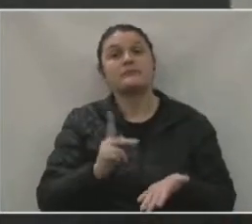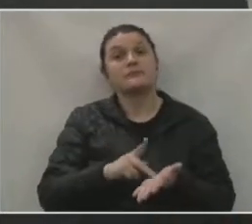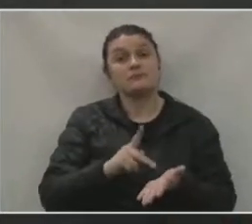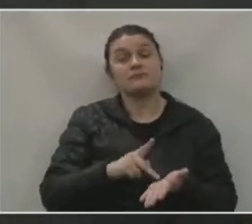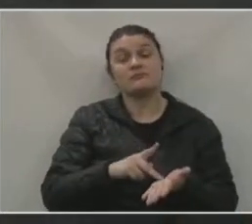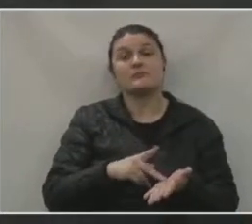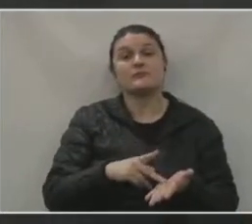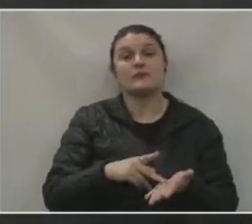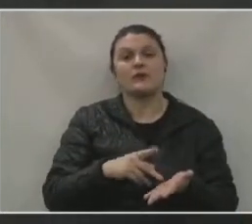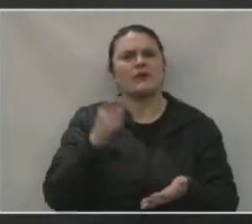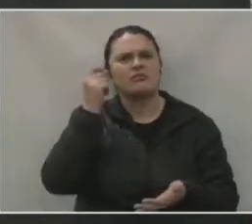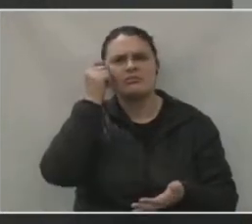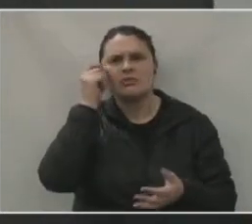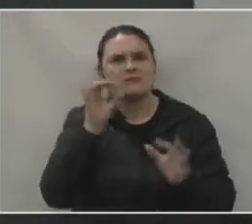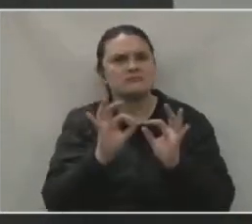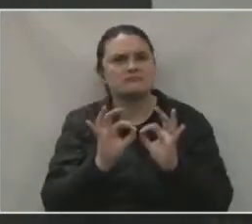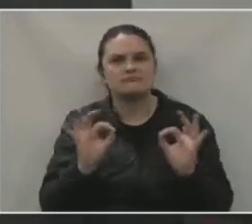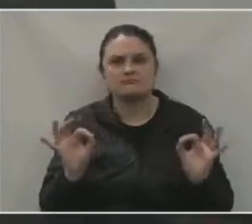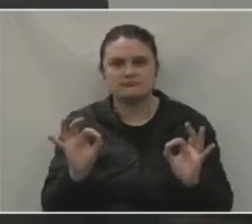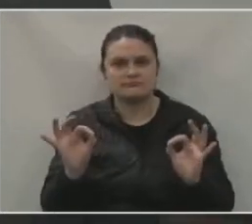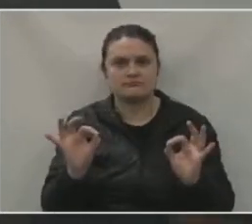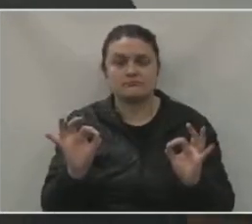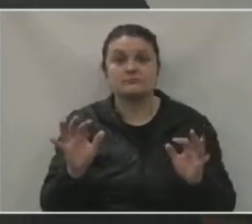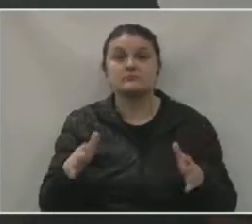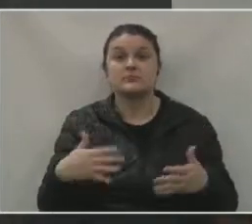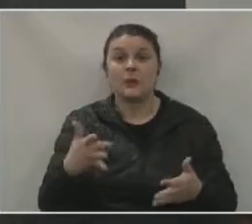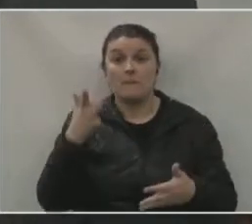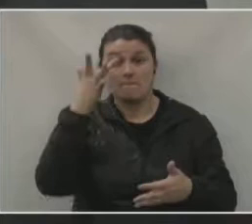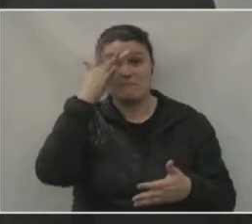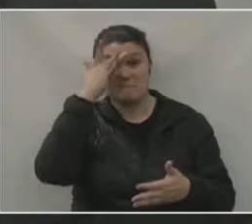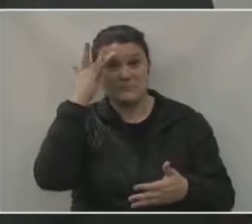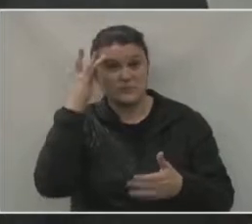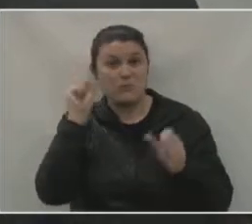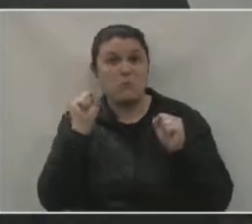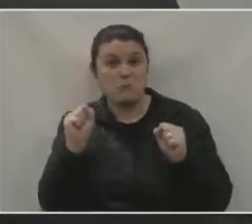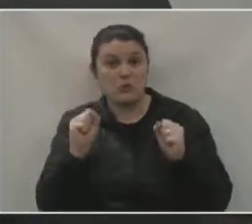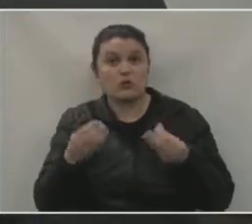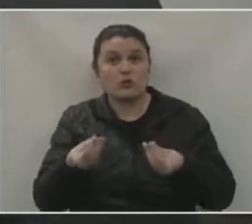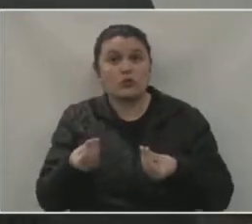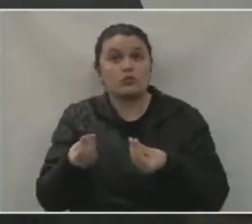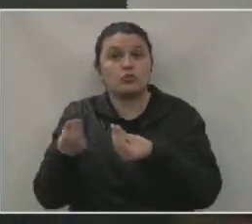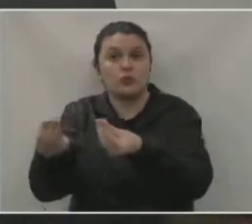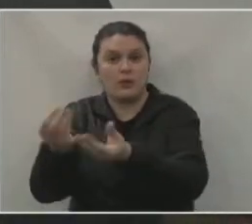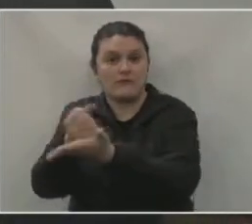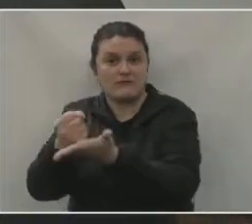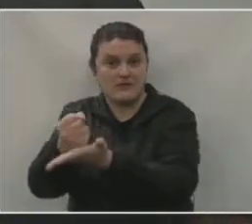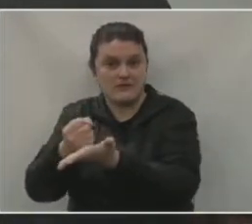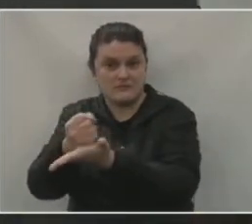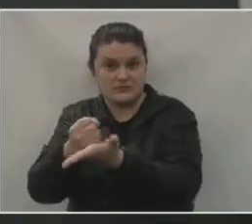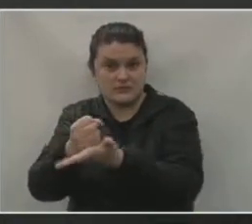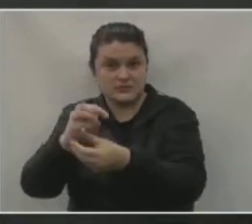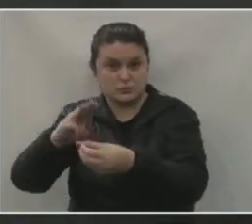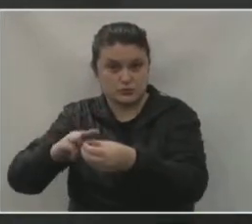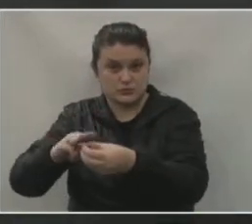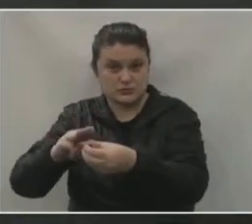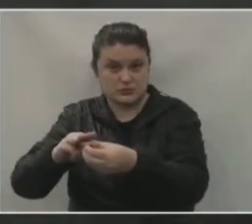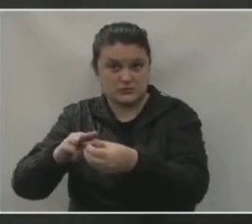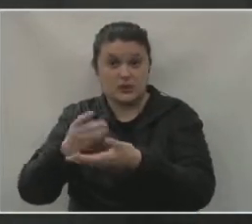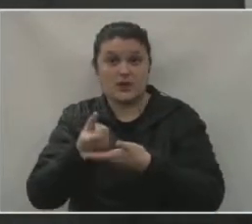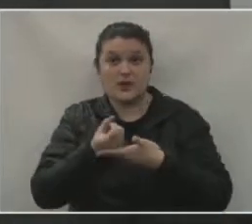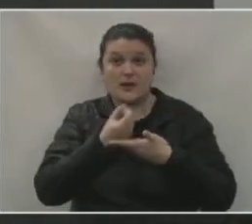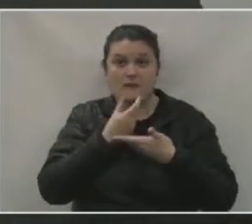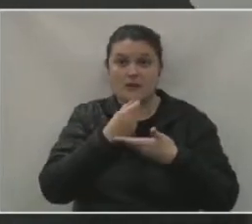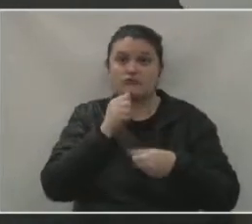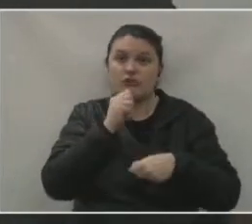ideia é simples. É basicamente você poder doar, né, para a farmácia municipal medicamentos que ainda